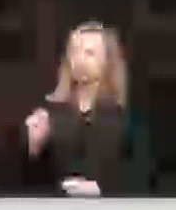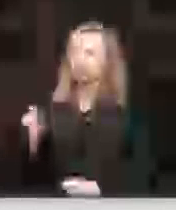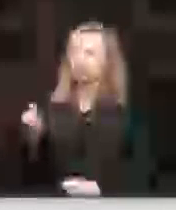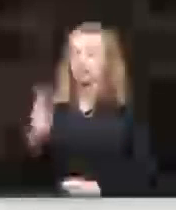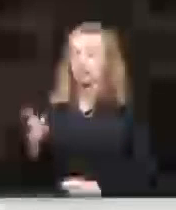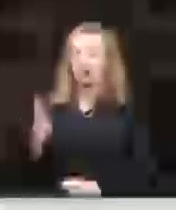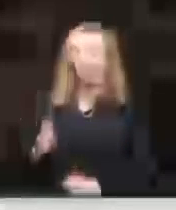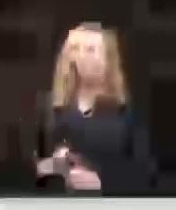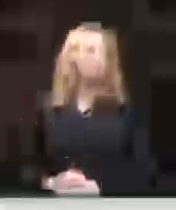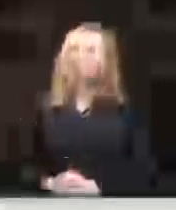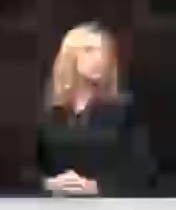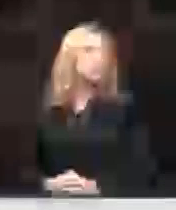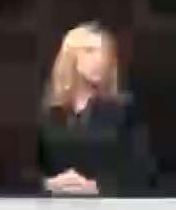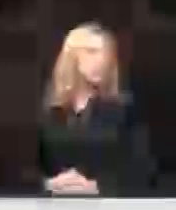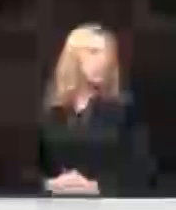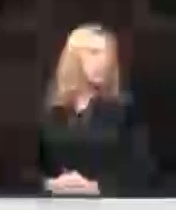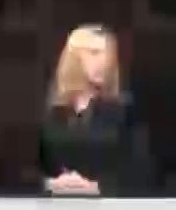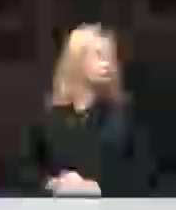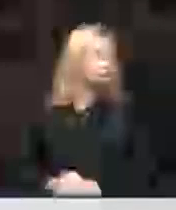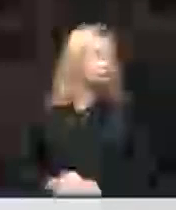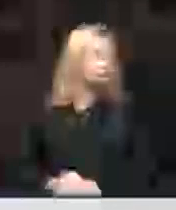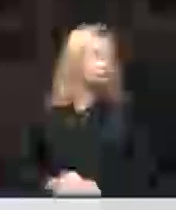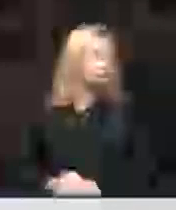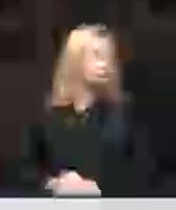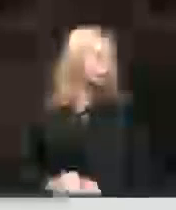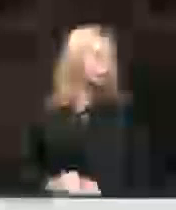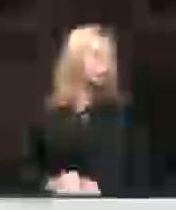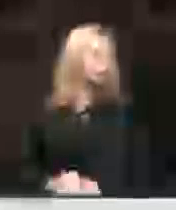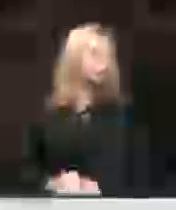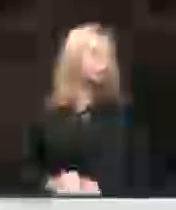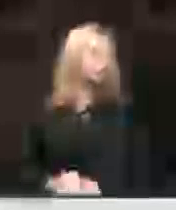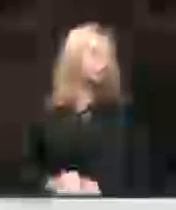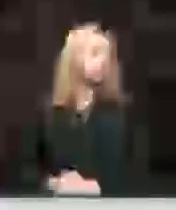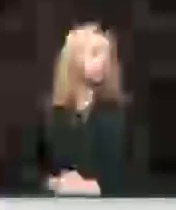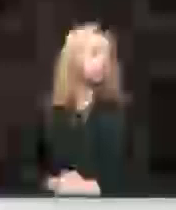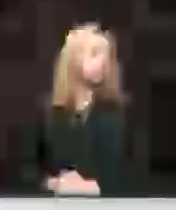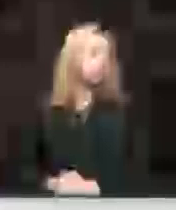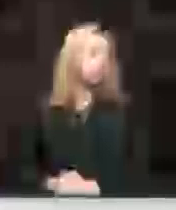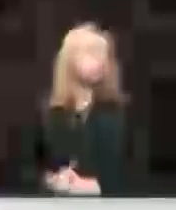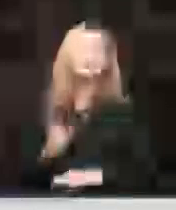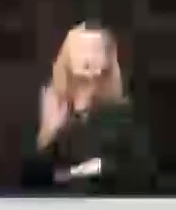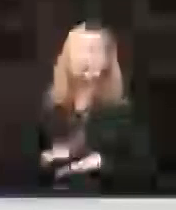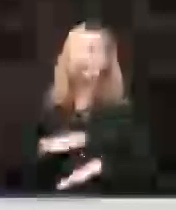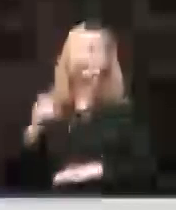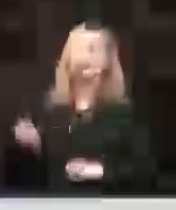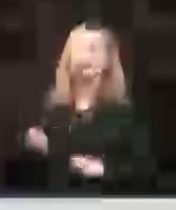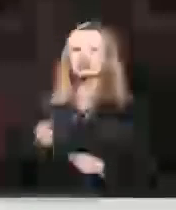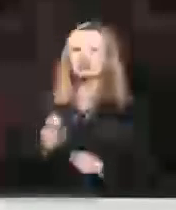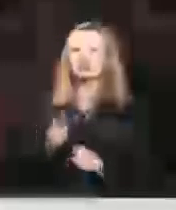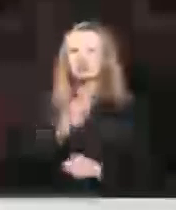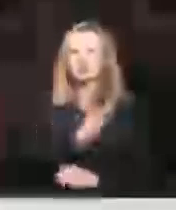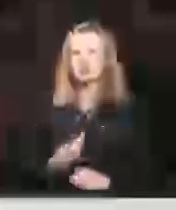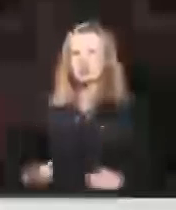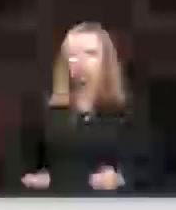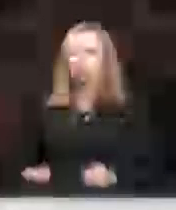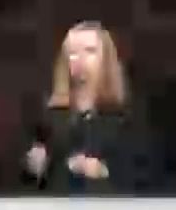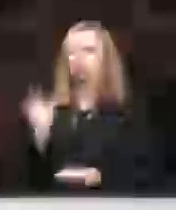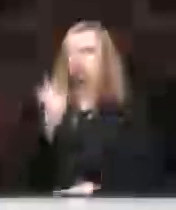por maior que seja o superávit primário, por mais que o governo federal corte